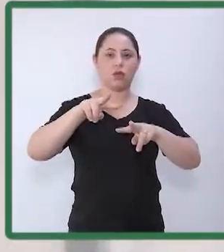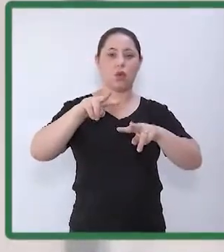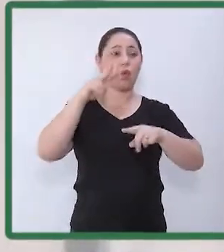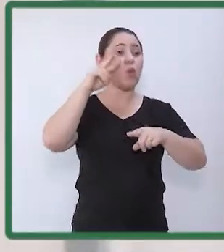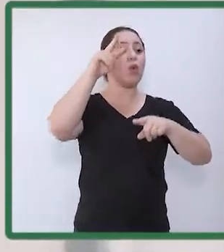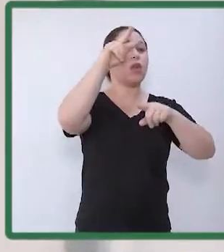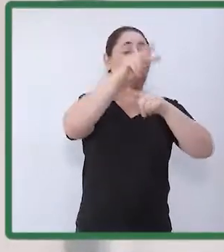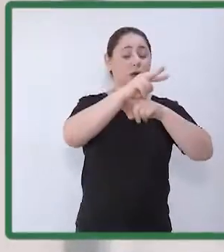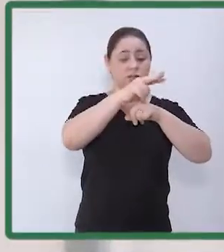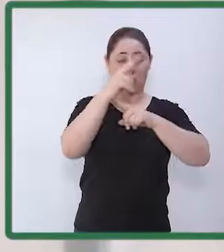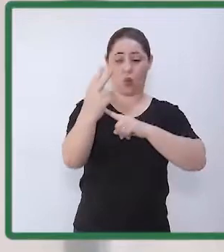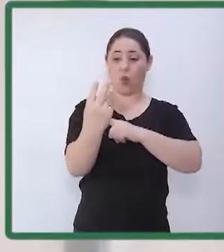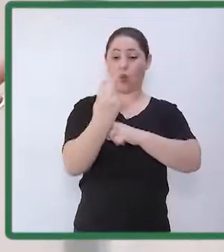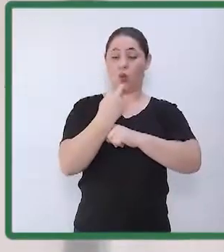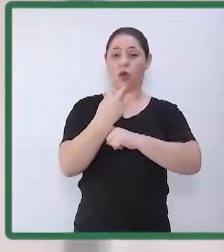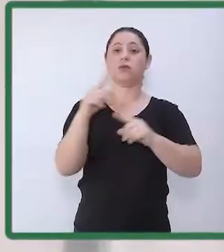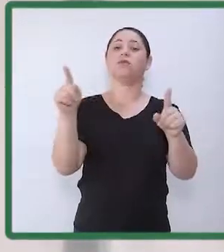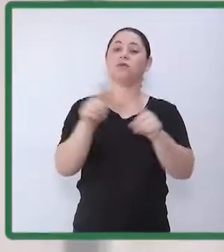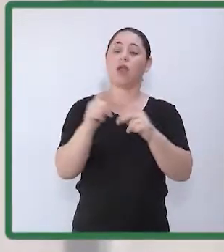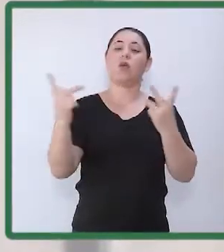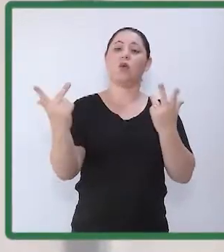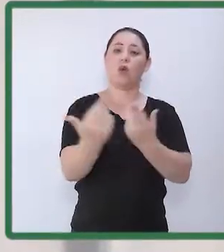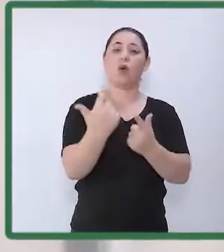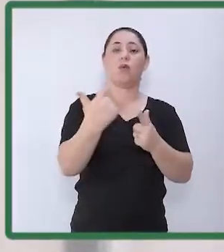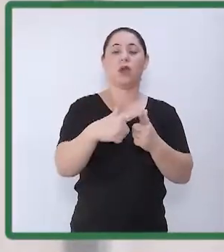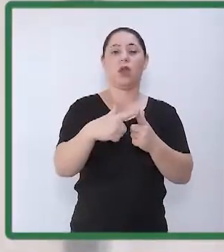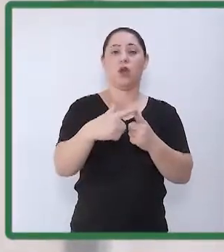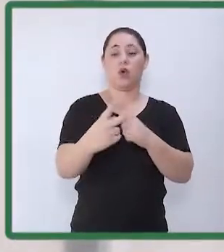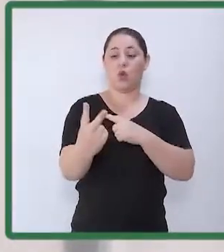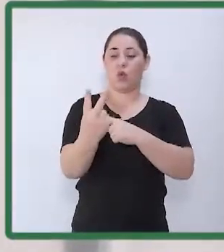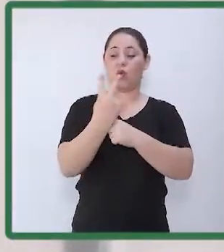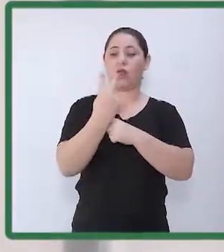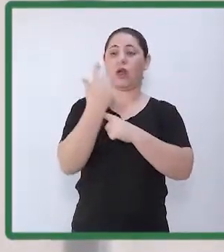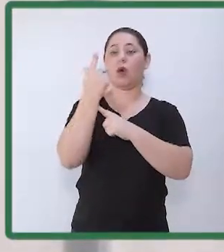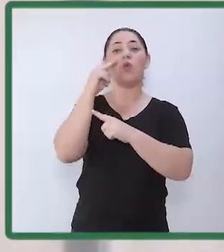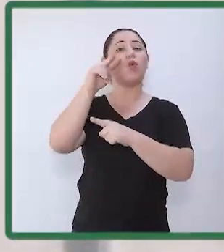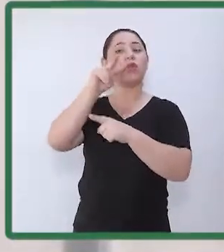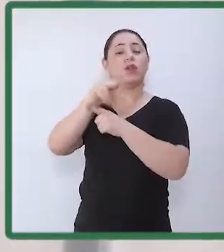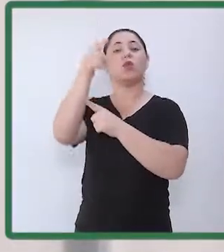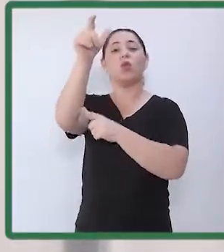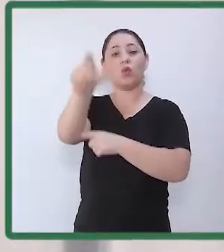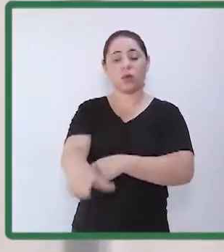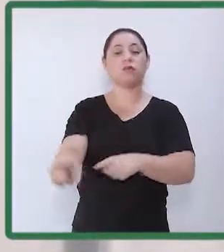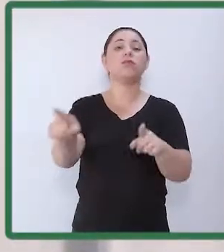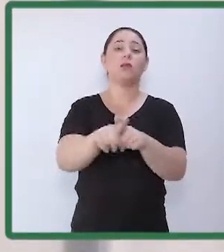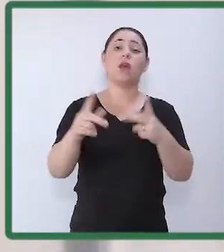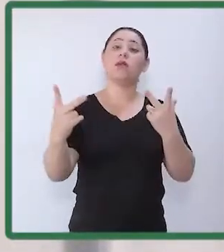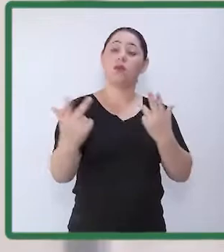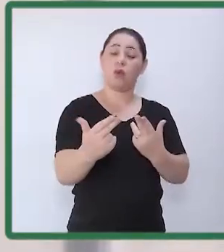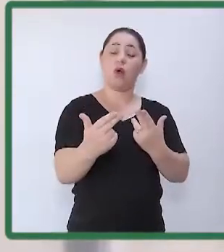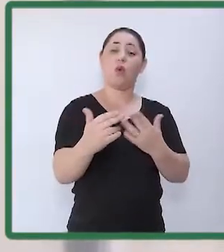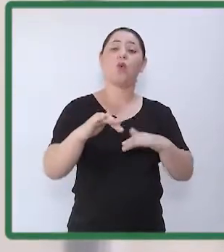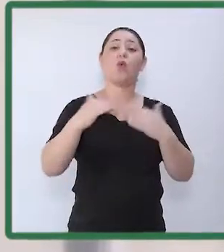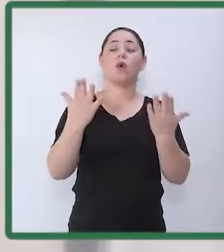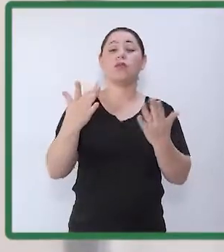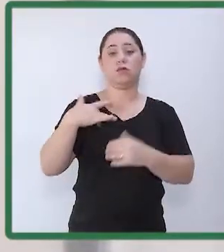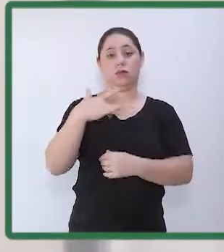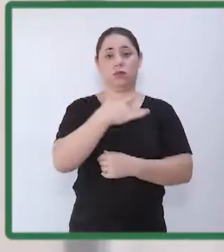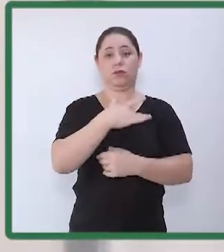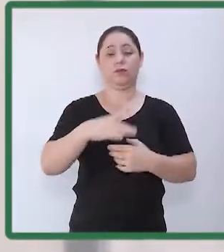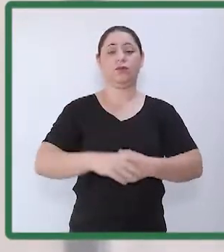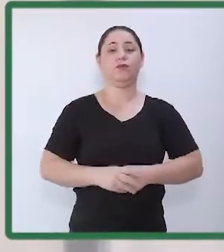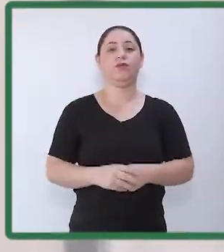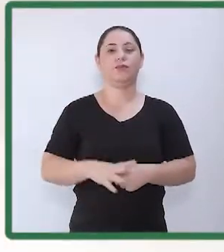de cuidar dele e também das outras pessoas, porque quando a gente cuida da gente, a gente está cuidando do próximo também, quando se trata